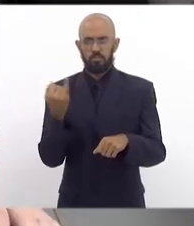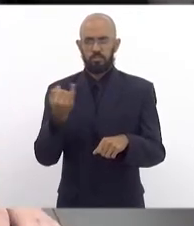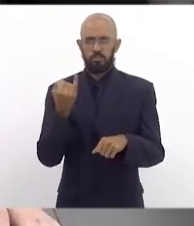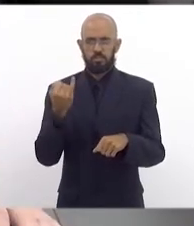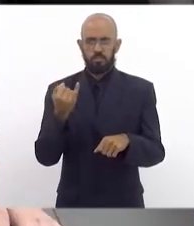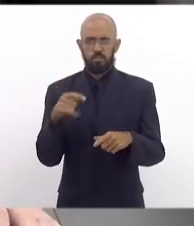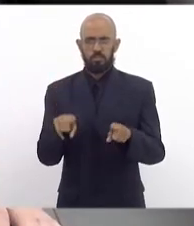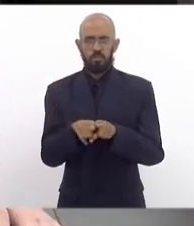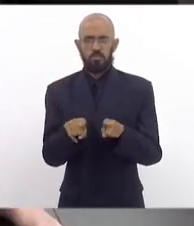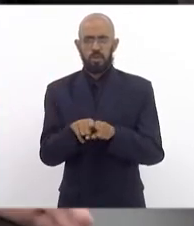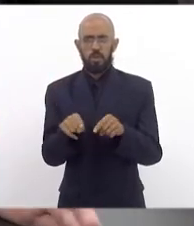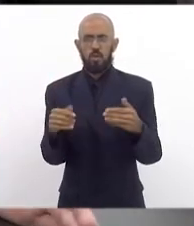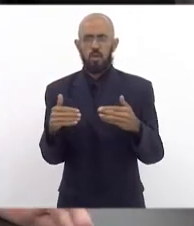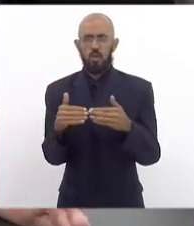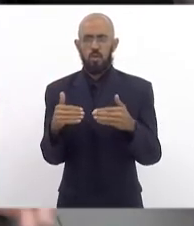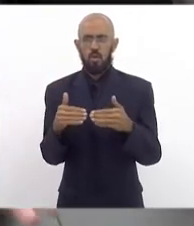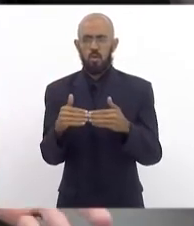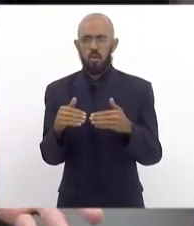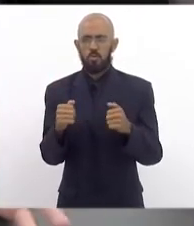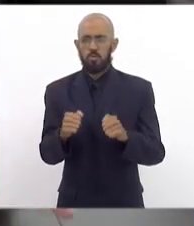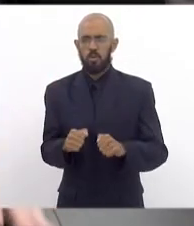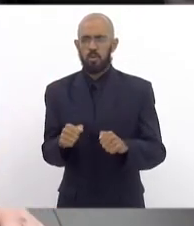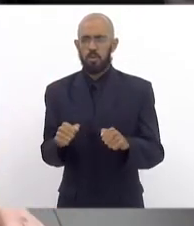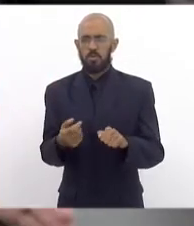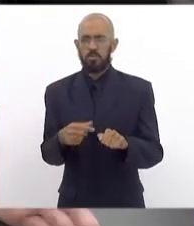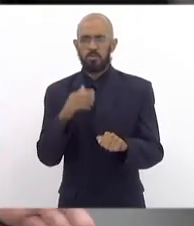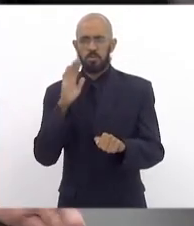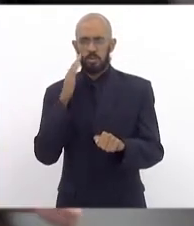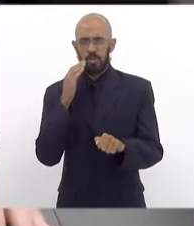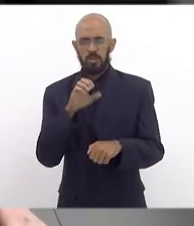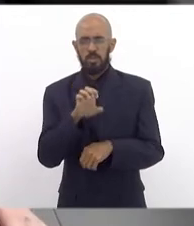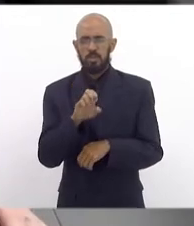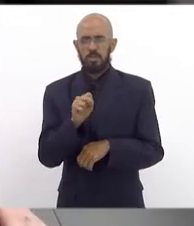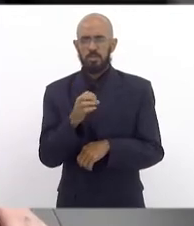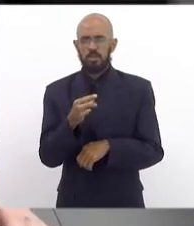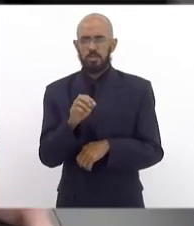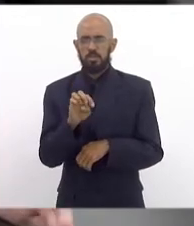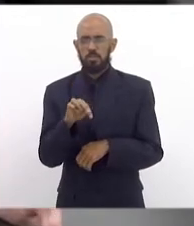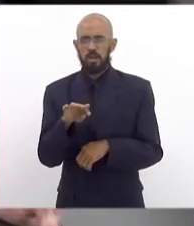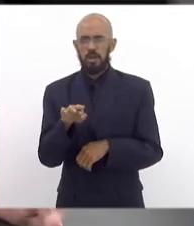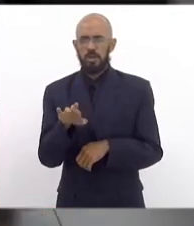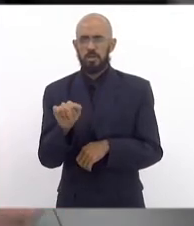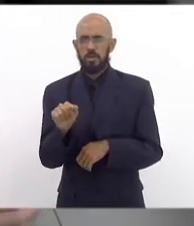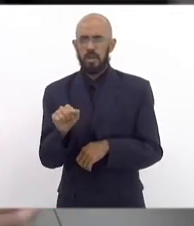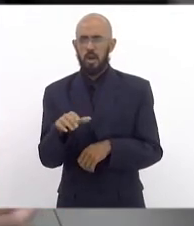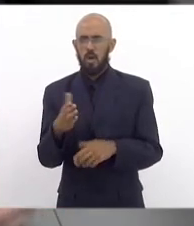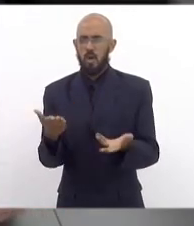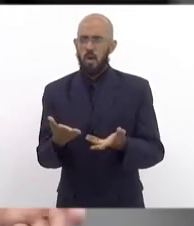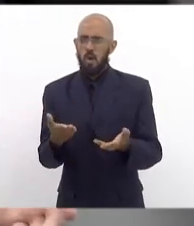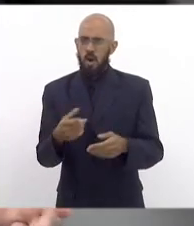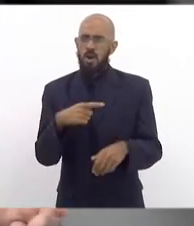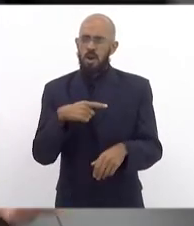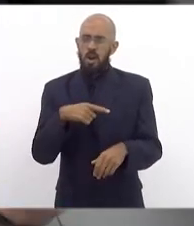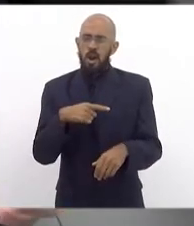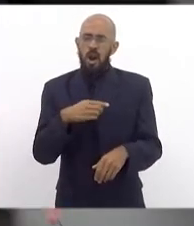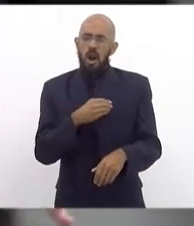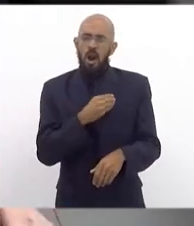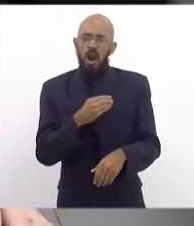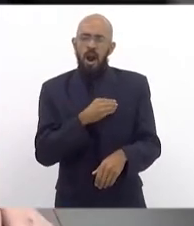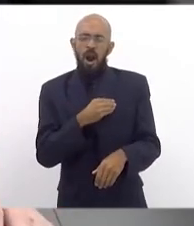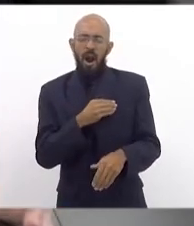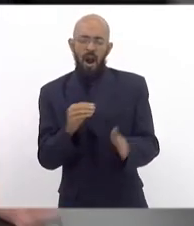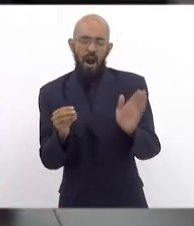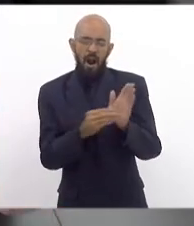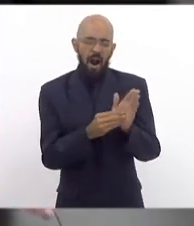concordo que podemos entender que bom dia hoje estaria no benefício e simplesmente a locally